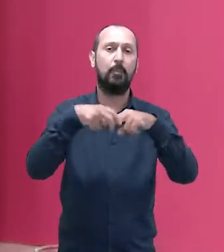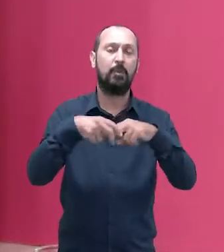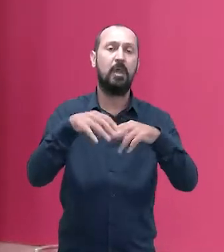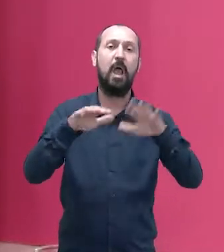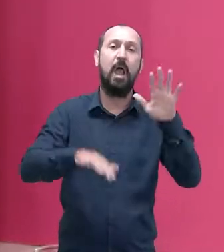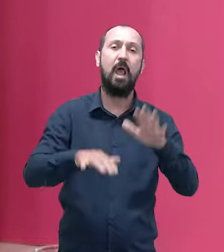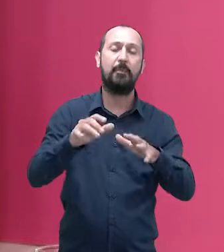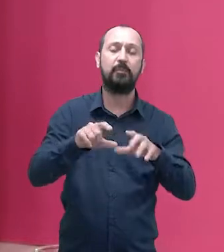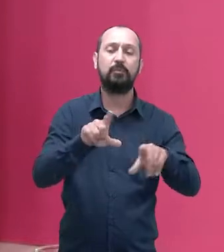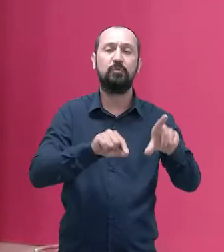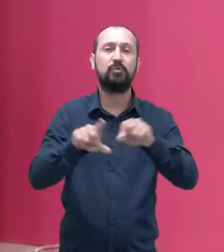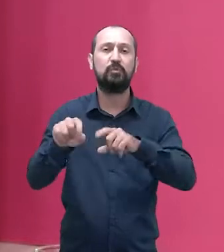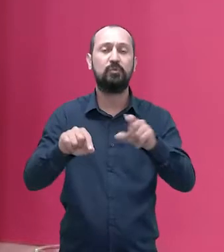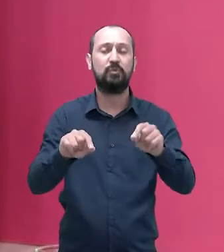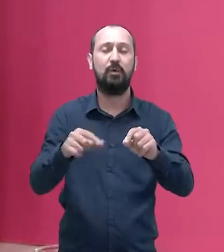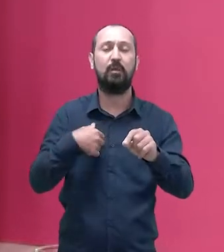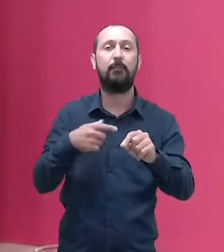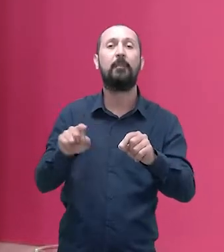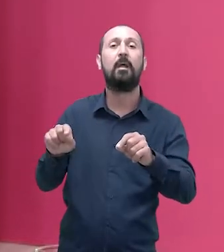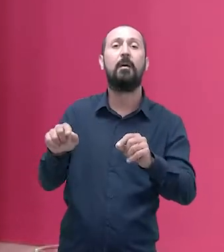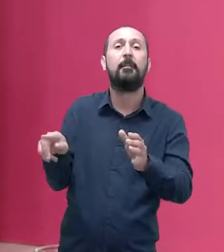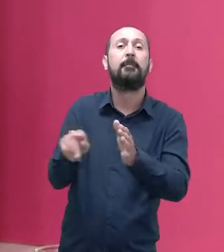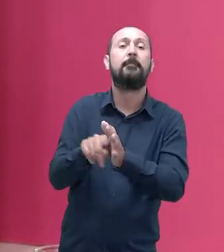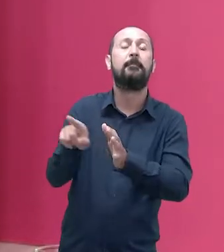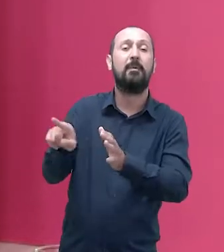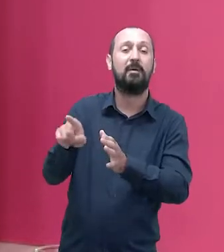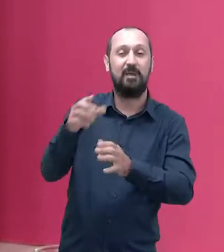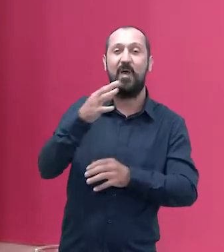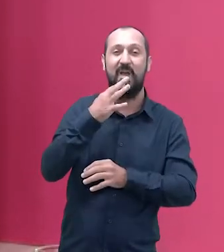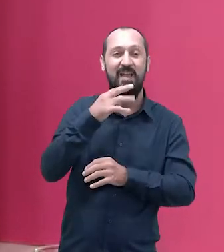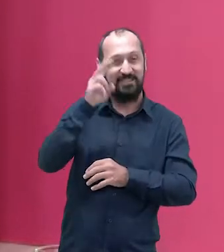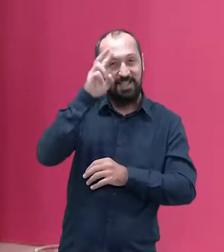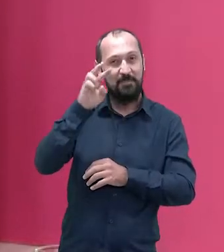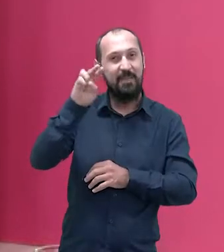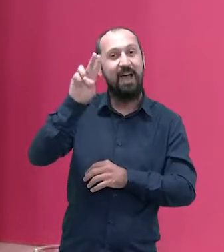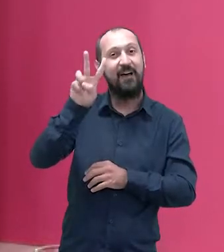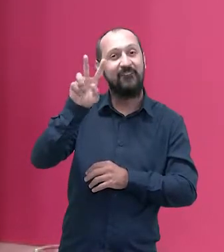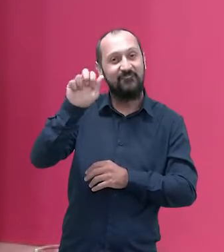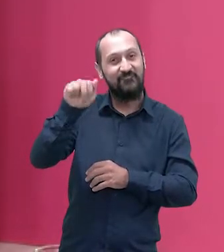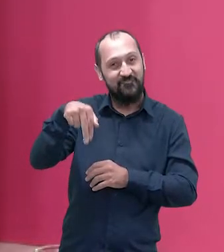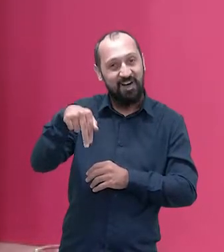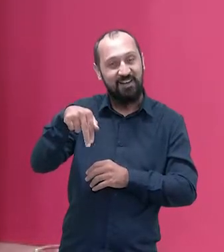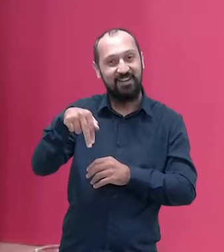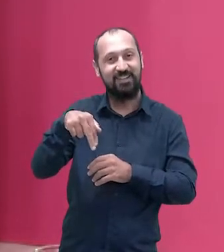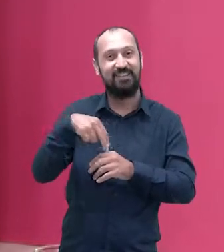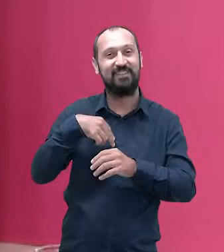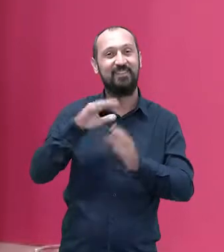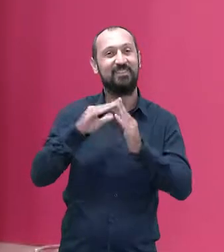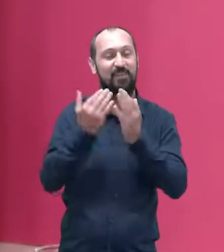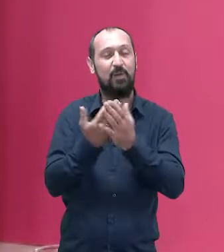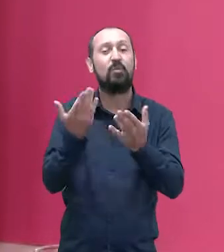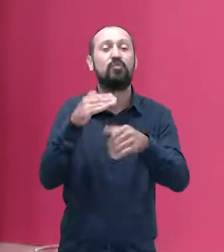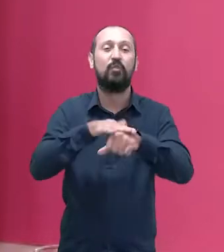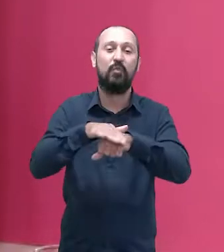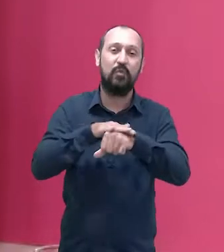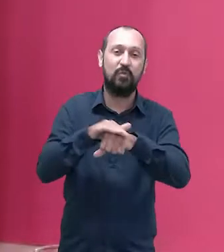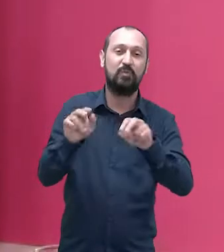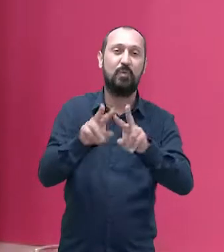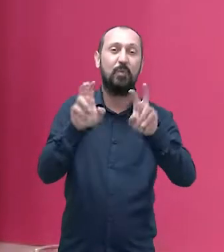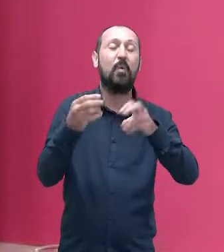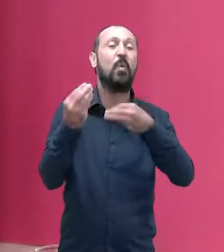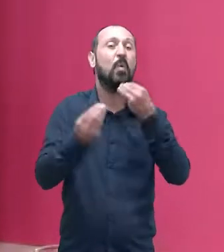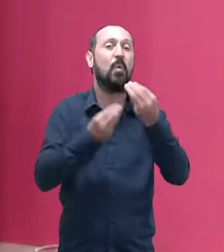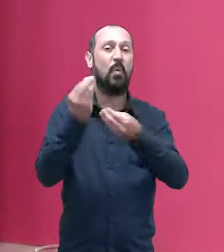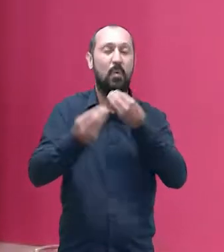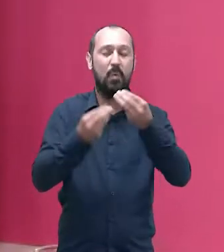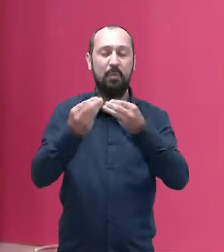isso, muitos acabam escolhendo deixar essa missão a cargo das famosas vans escolares. E quem vai conversar comigo hoje